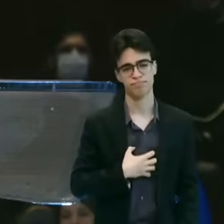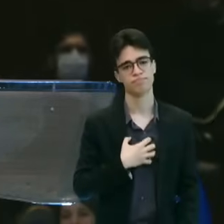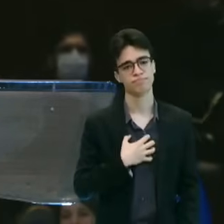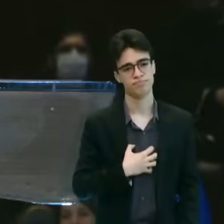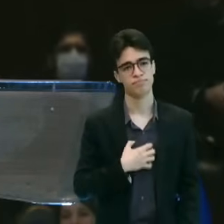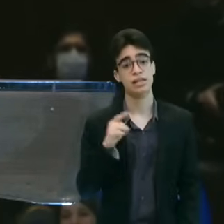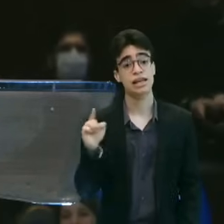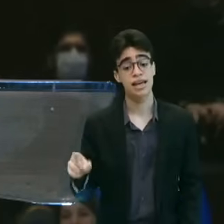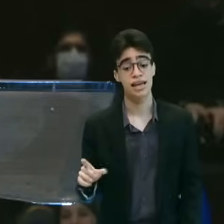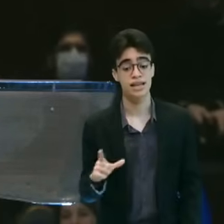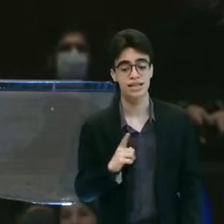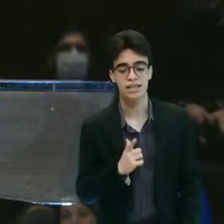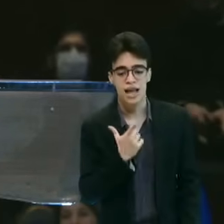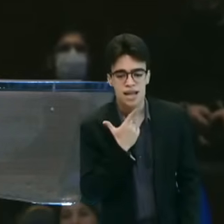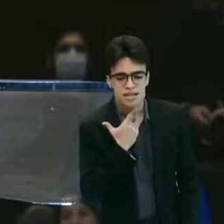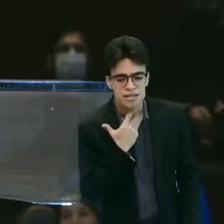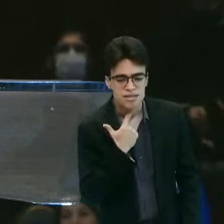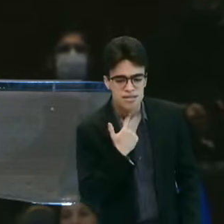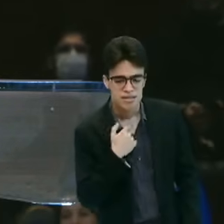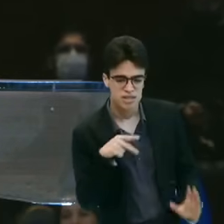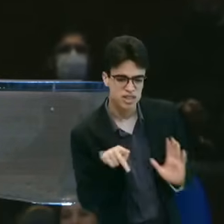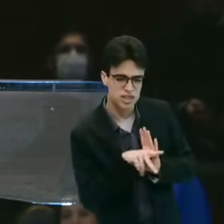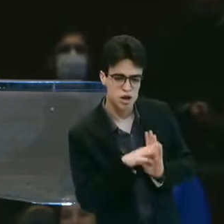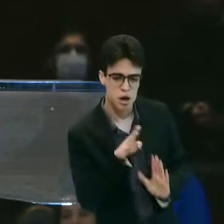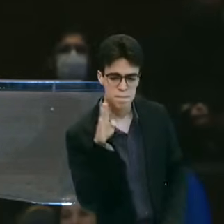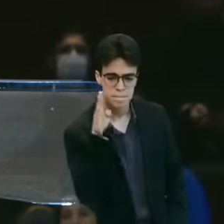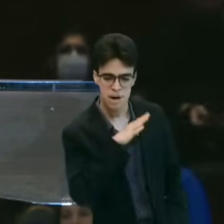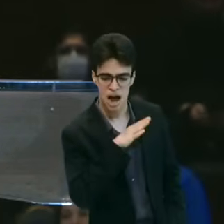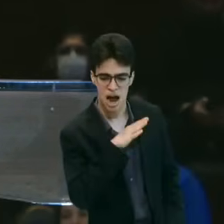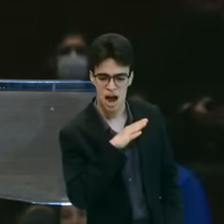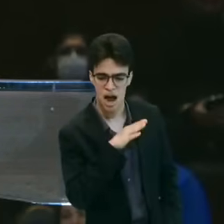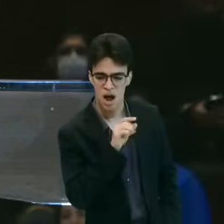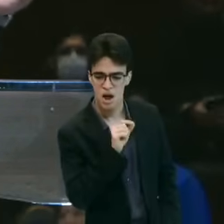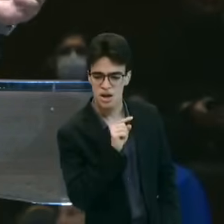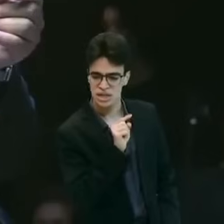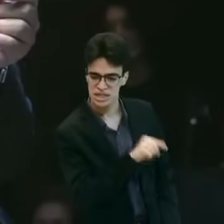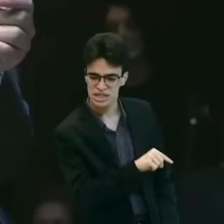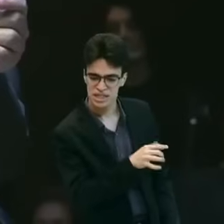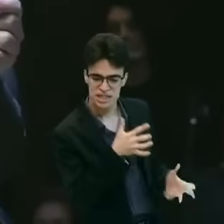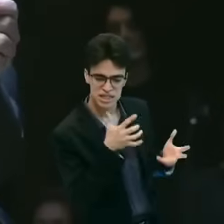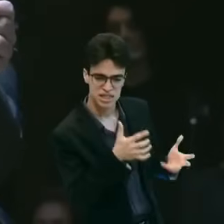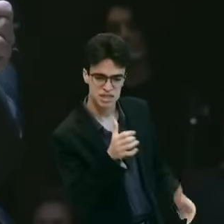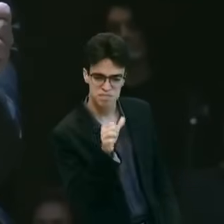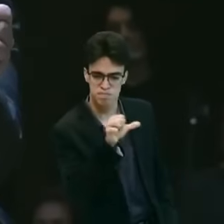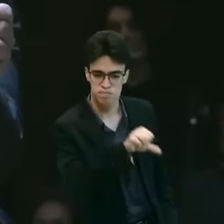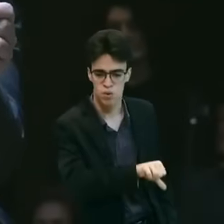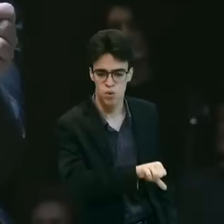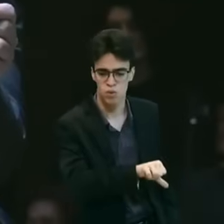Um desejo maligno de que o outro se dê mal.